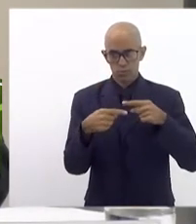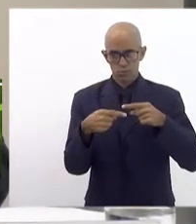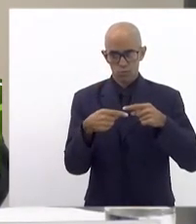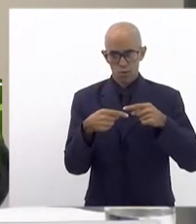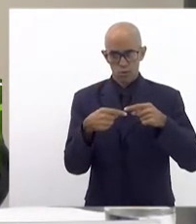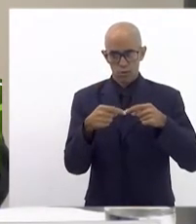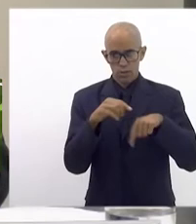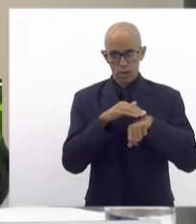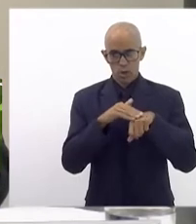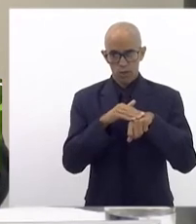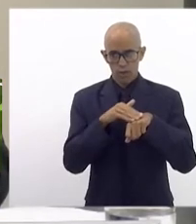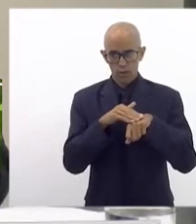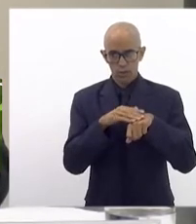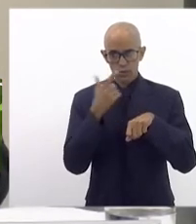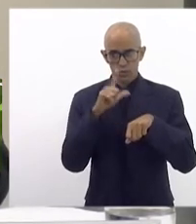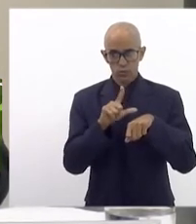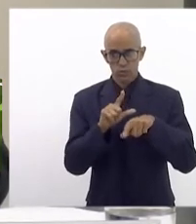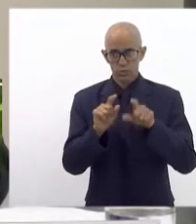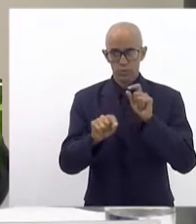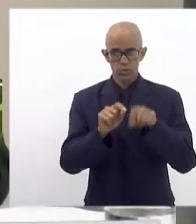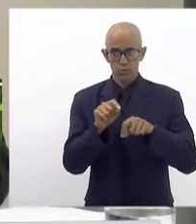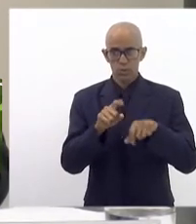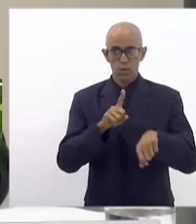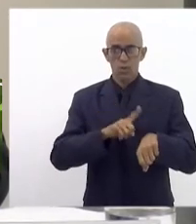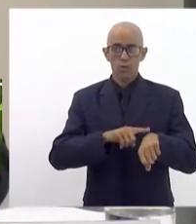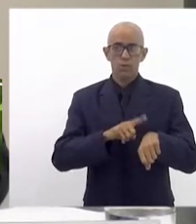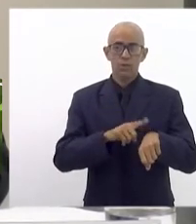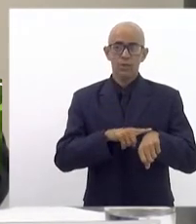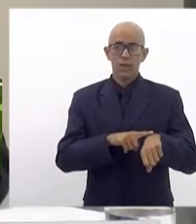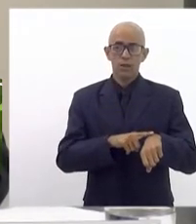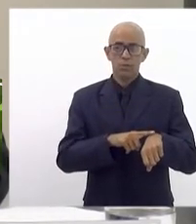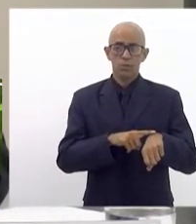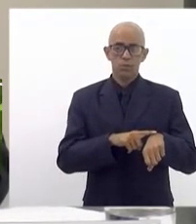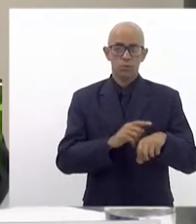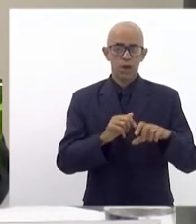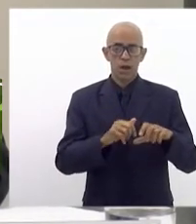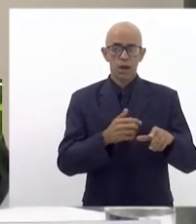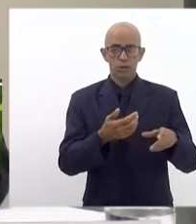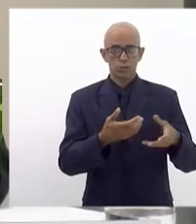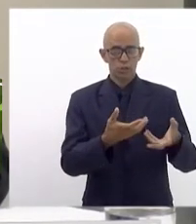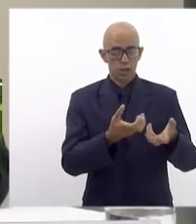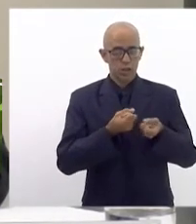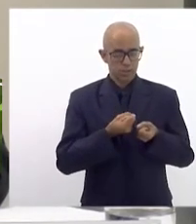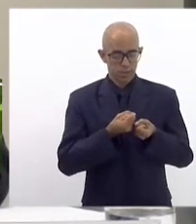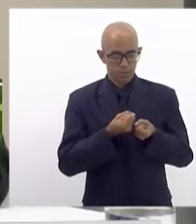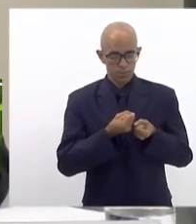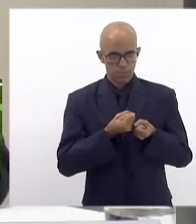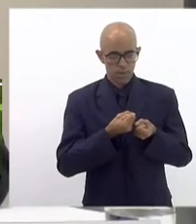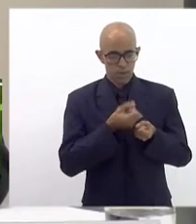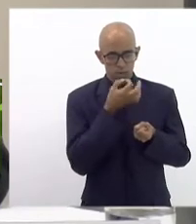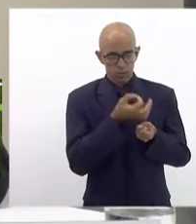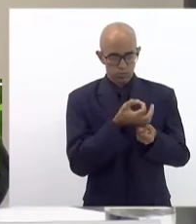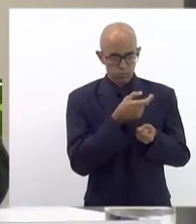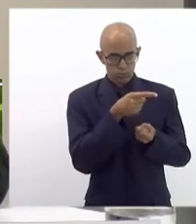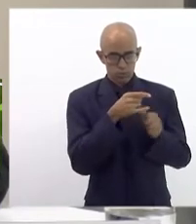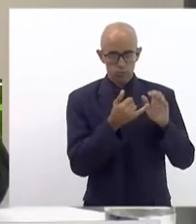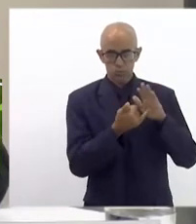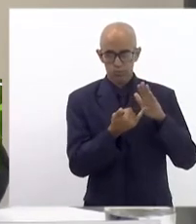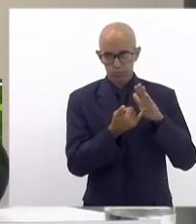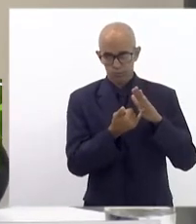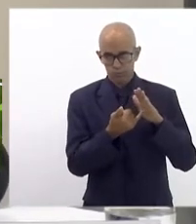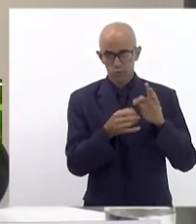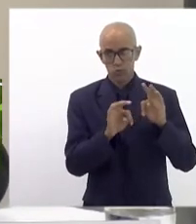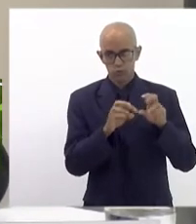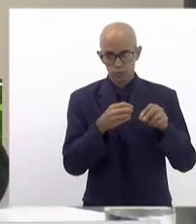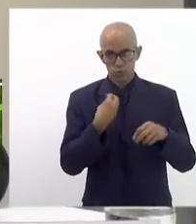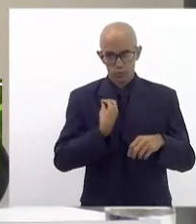de hoje, a gente vai ainda abrir mais um tempinho para receber por escrito sugestões das instituições, dos participantes, de